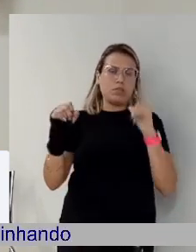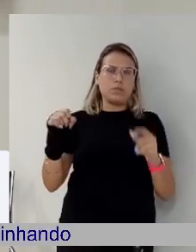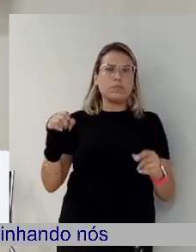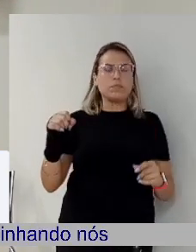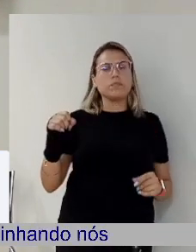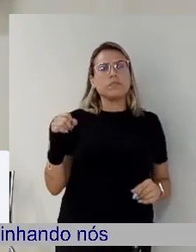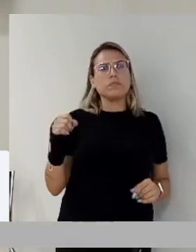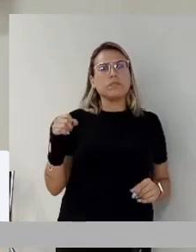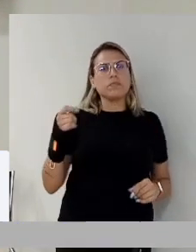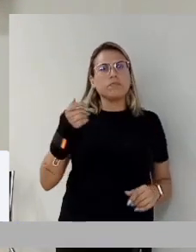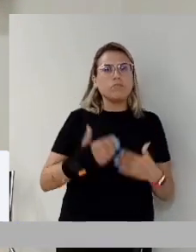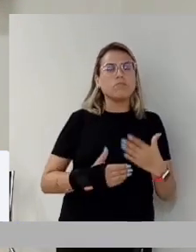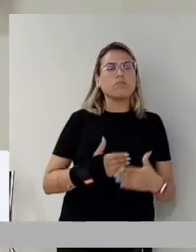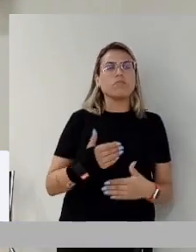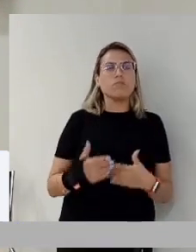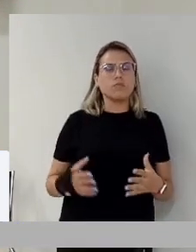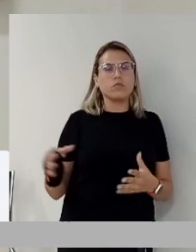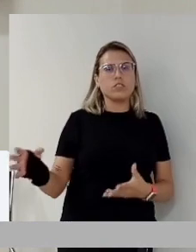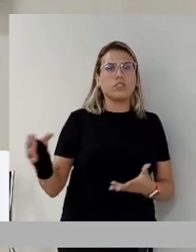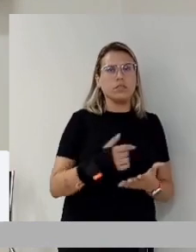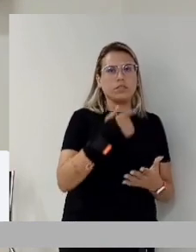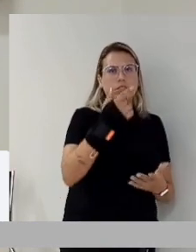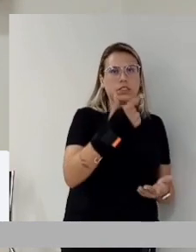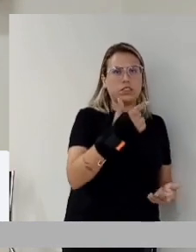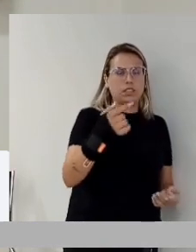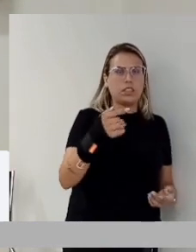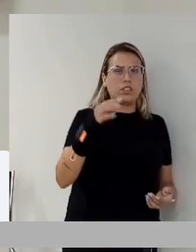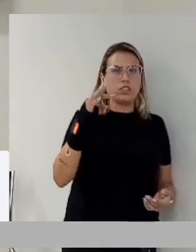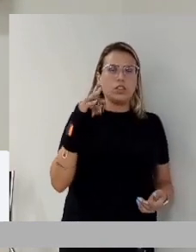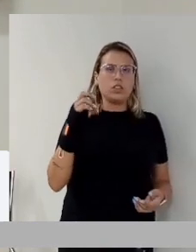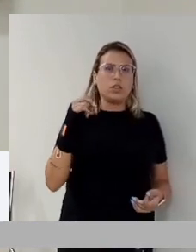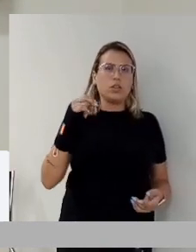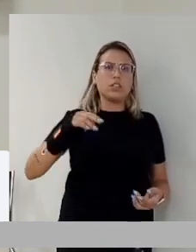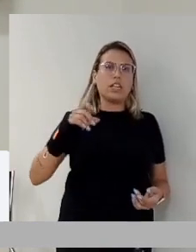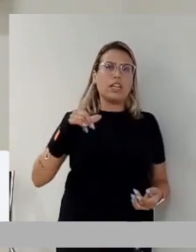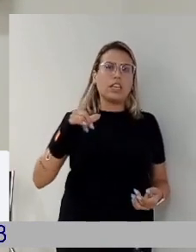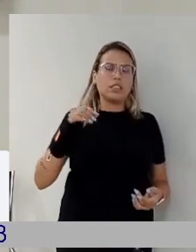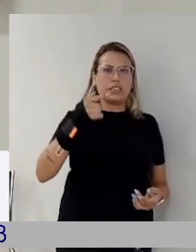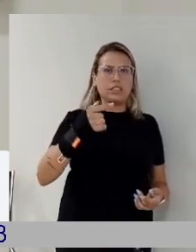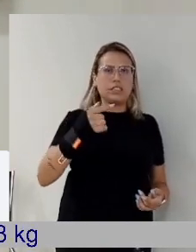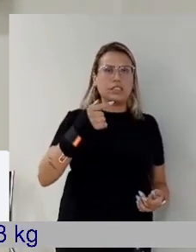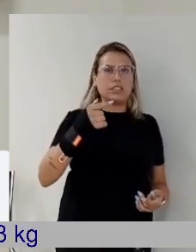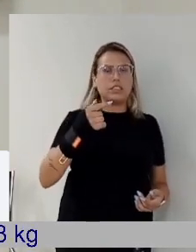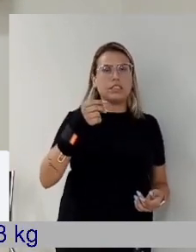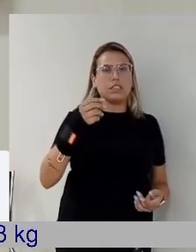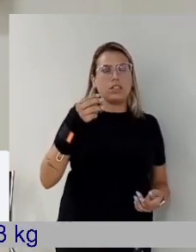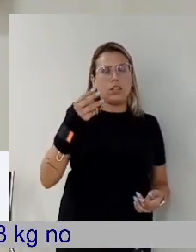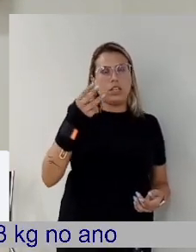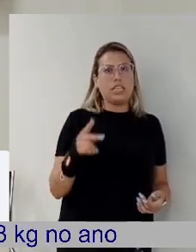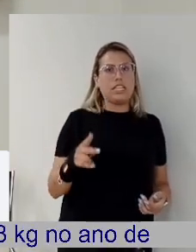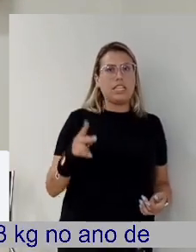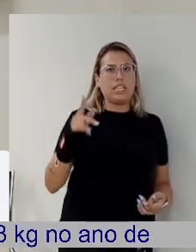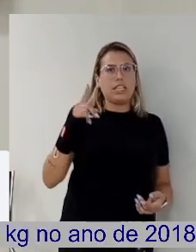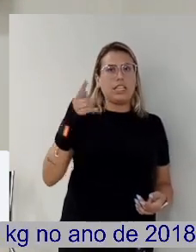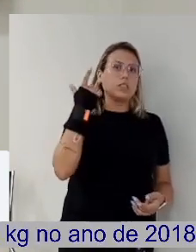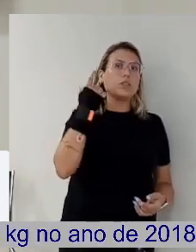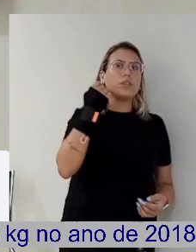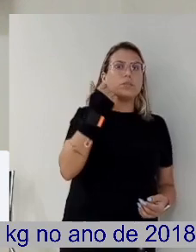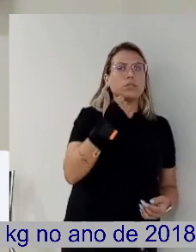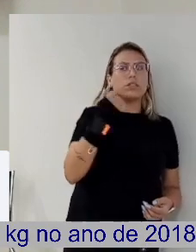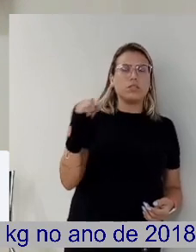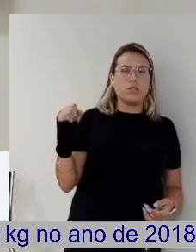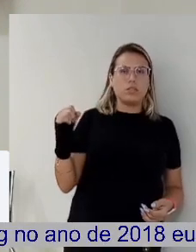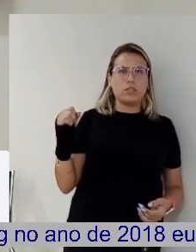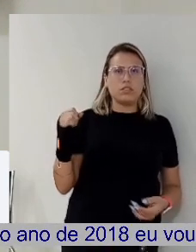conseguimos tirar 27 Ton 788 kg no ano de 2018